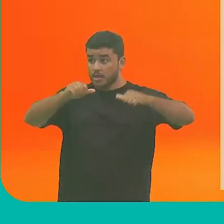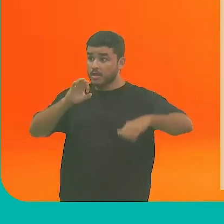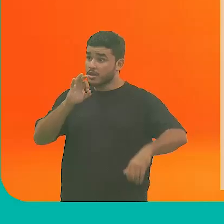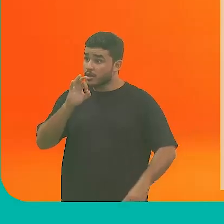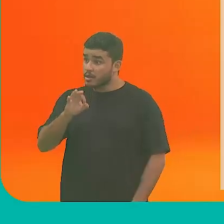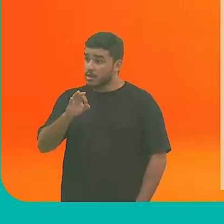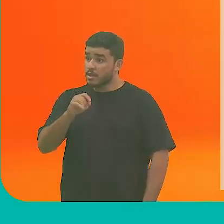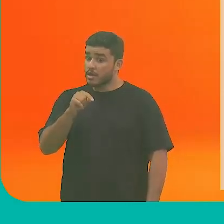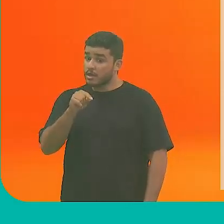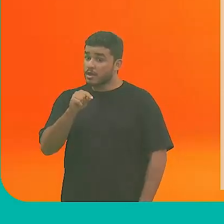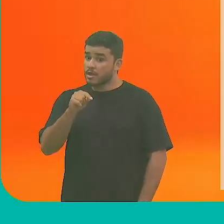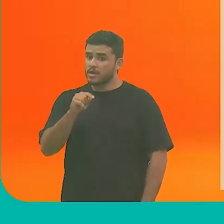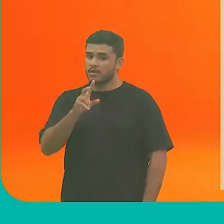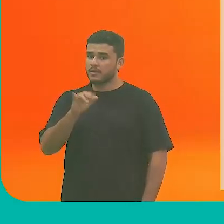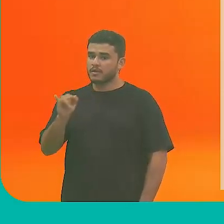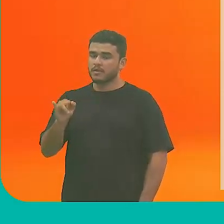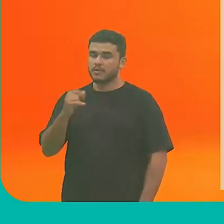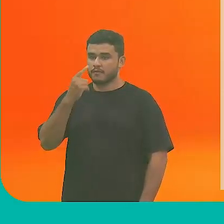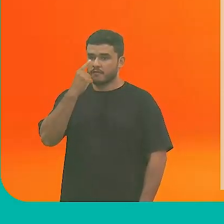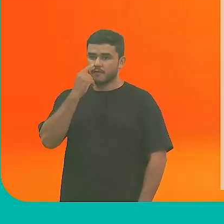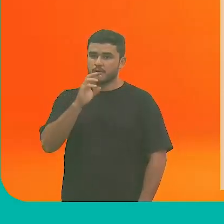para a construção de argumento.